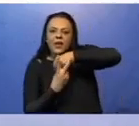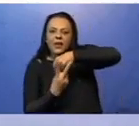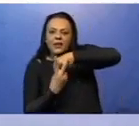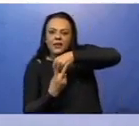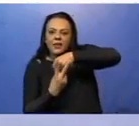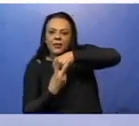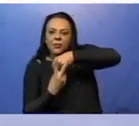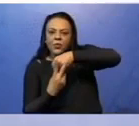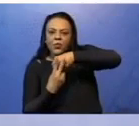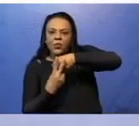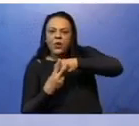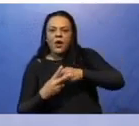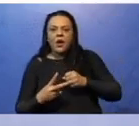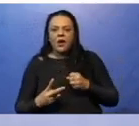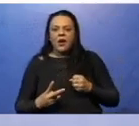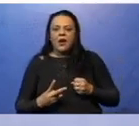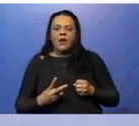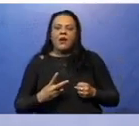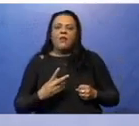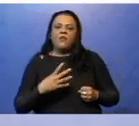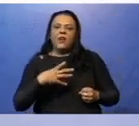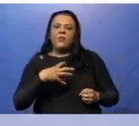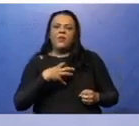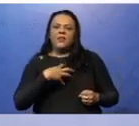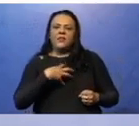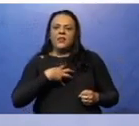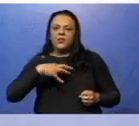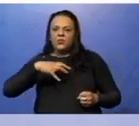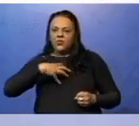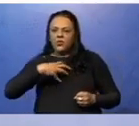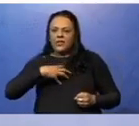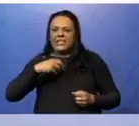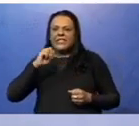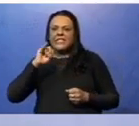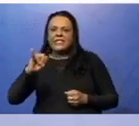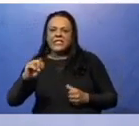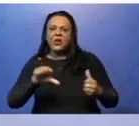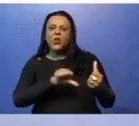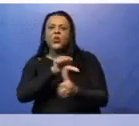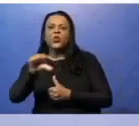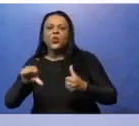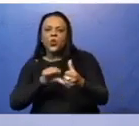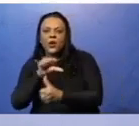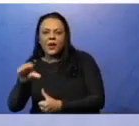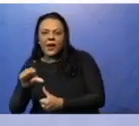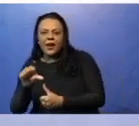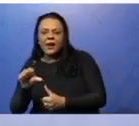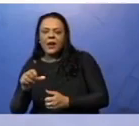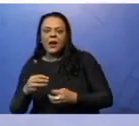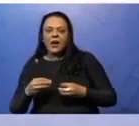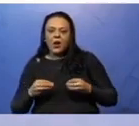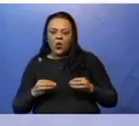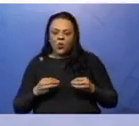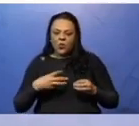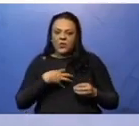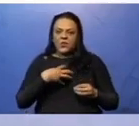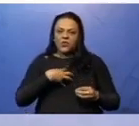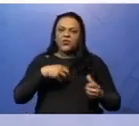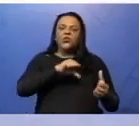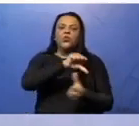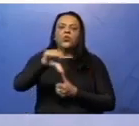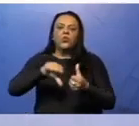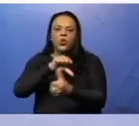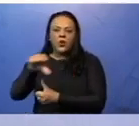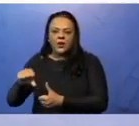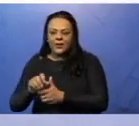e que se eu troco um pelo outro, eu estou mudando o sentido da frase, tá? Então, mas o professor falou que ele não é importante. Não,